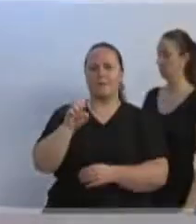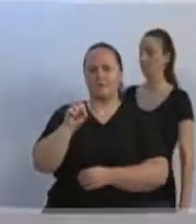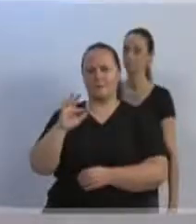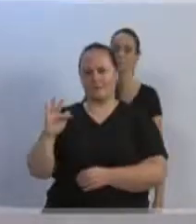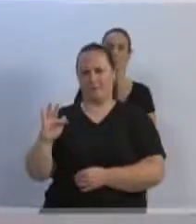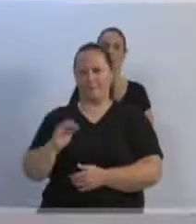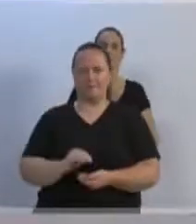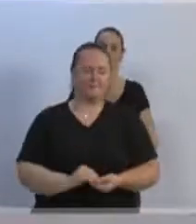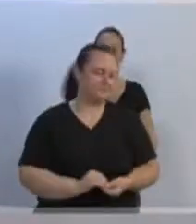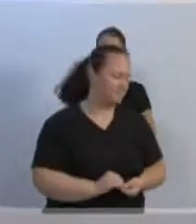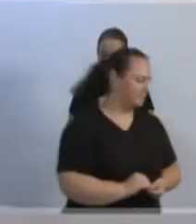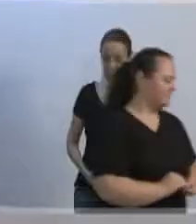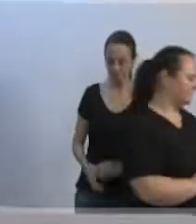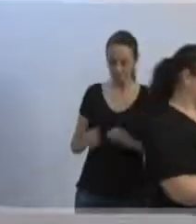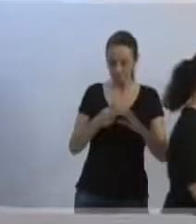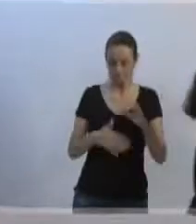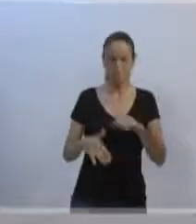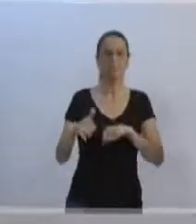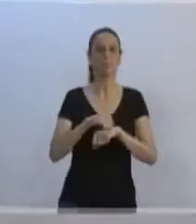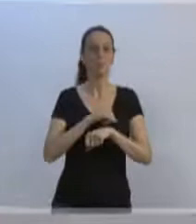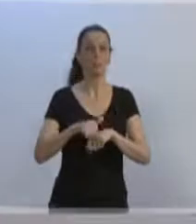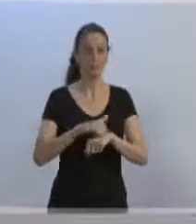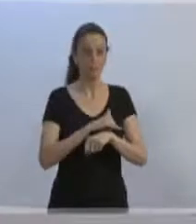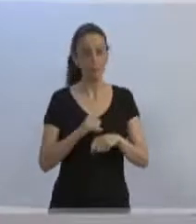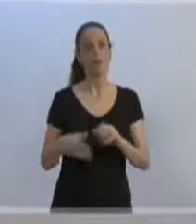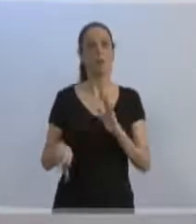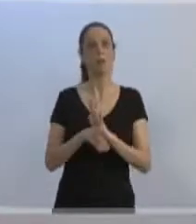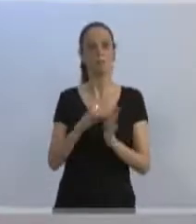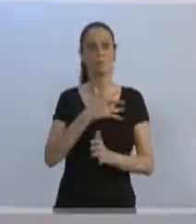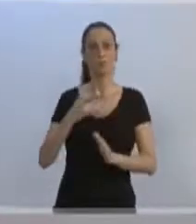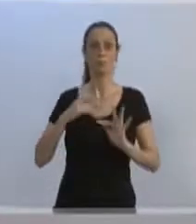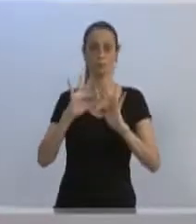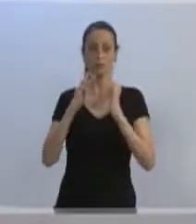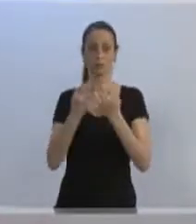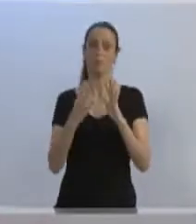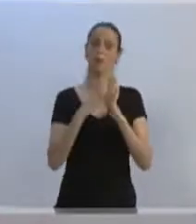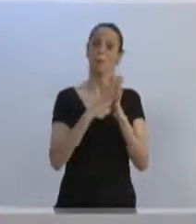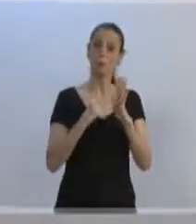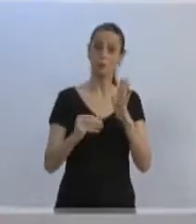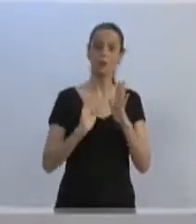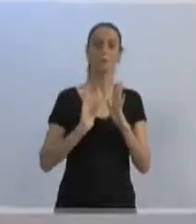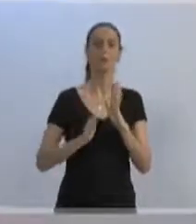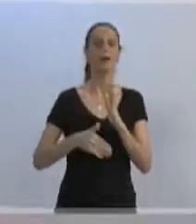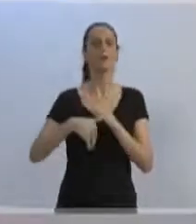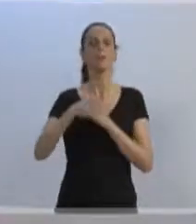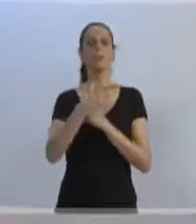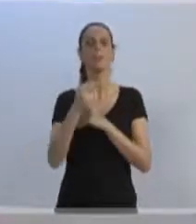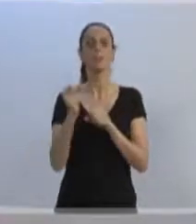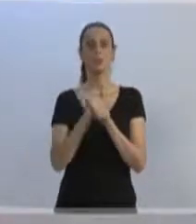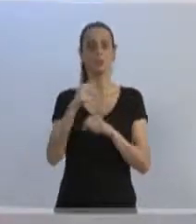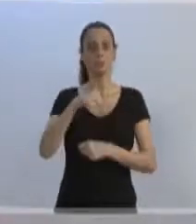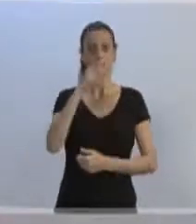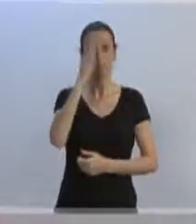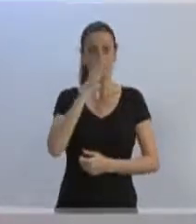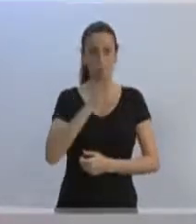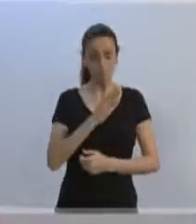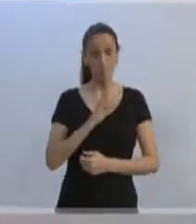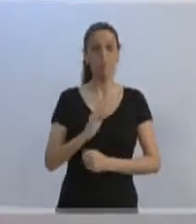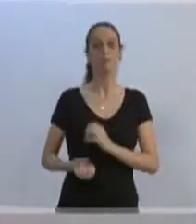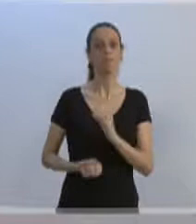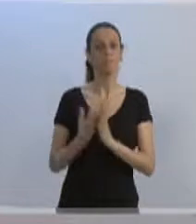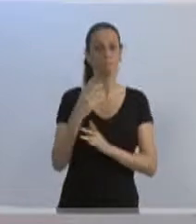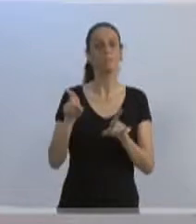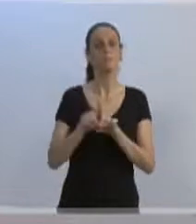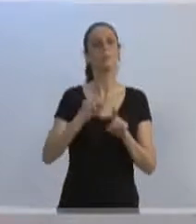essa é a característica da estratégia de saúde da família o modelo é que há mais de 20 anos hoje no brasil é implementado